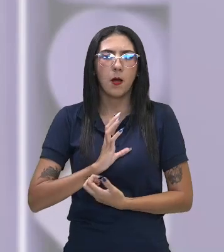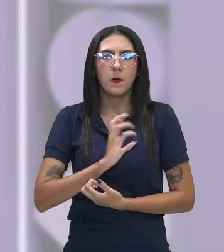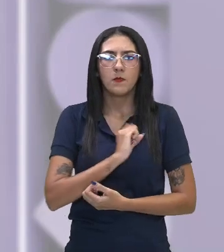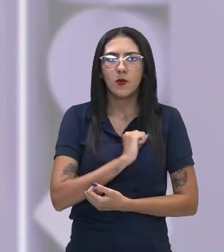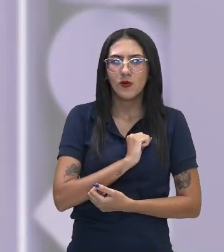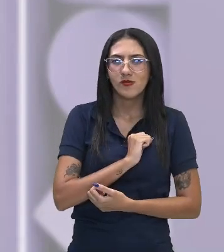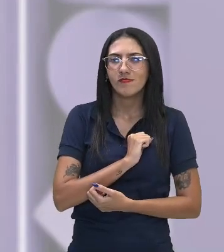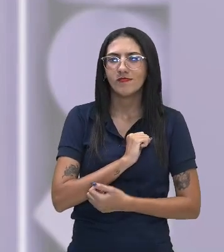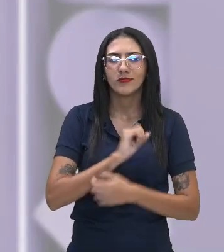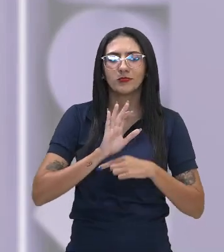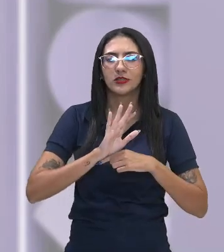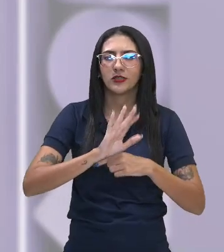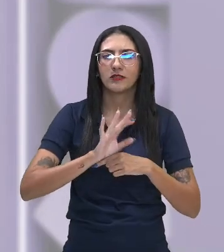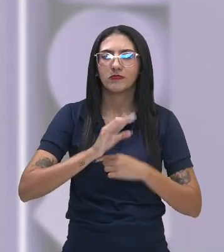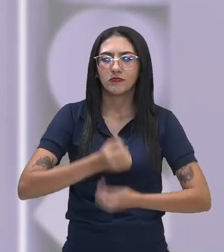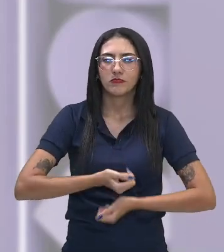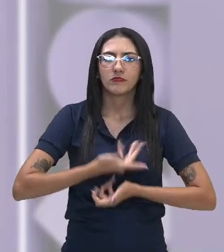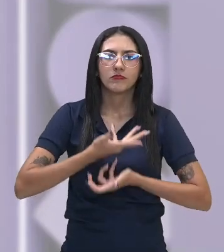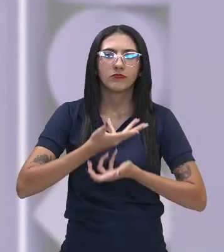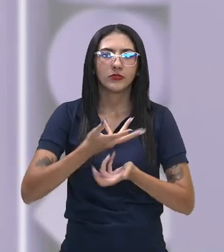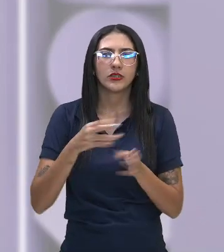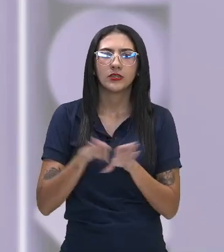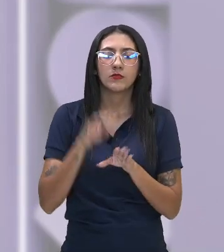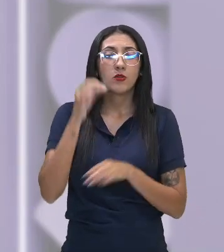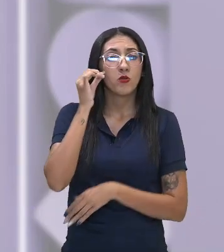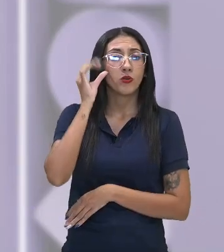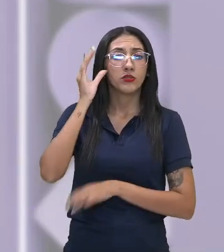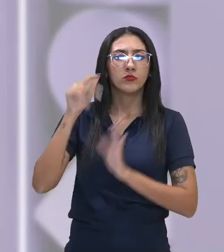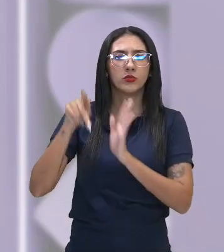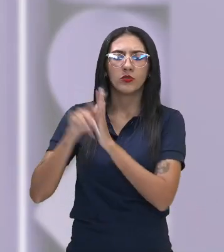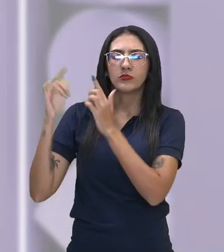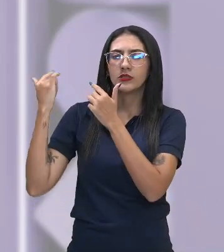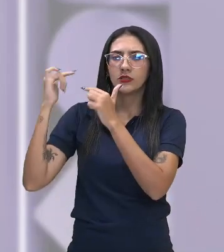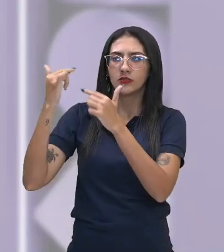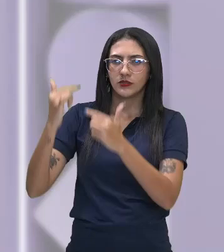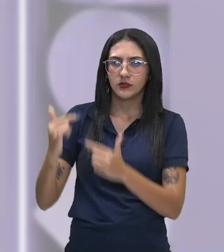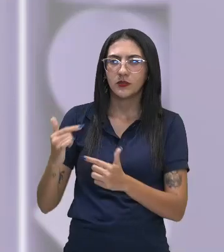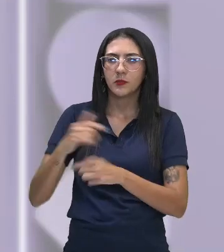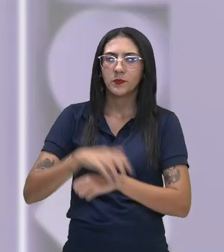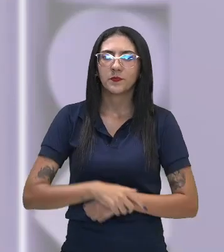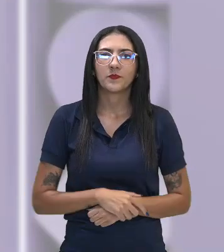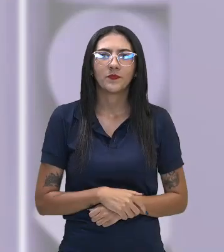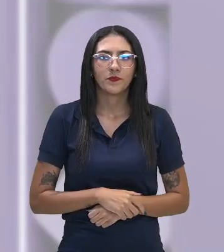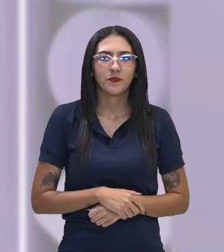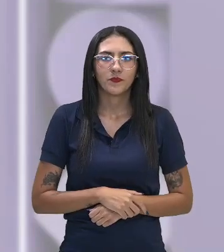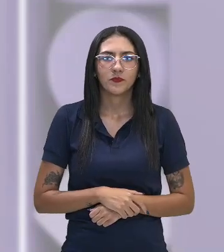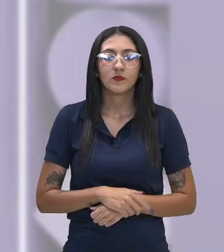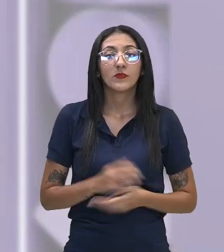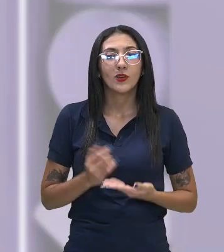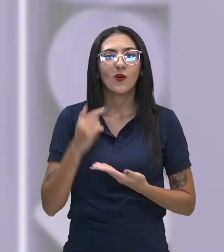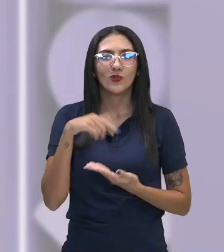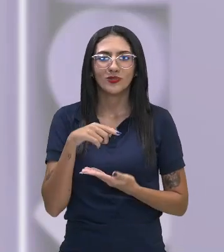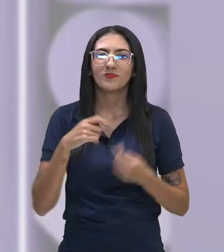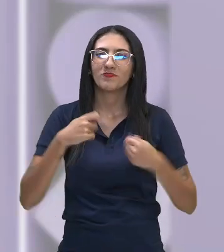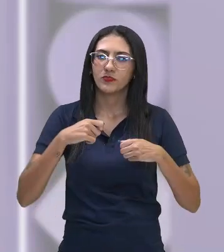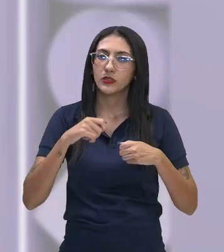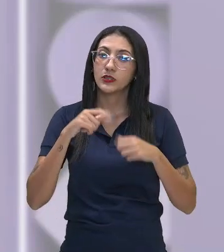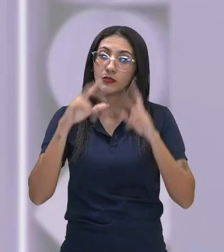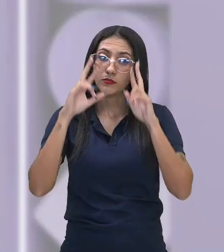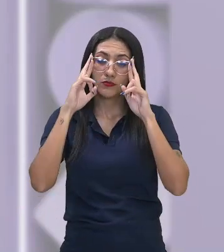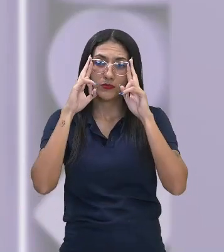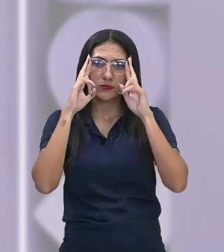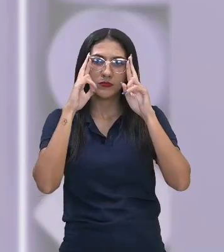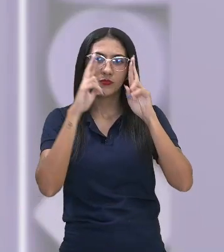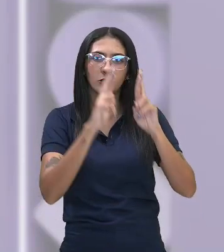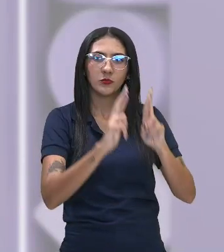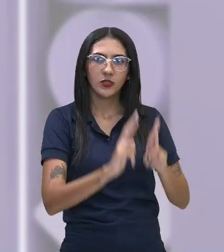transparecer os ensinamentos e a sabedoria de suas tradições religiosas. E isso deve ser devidamente respeitado, deve